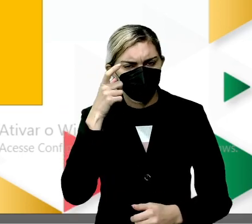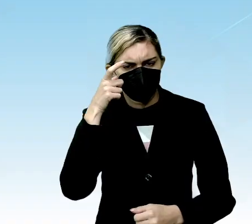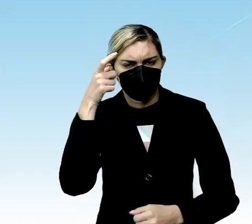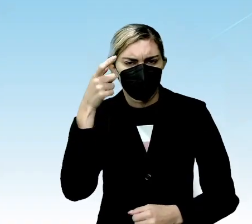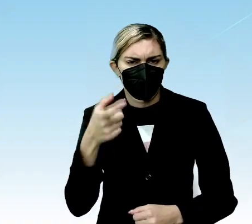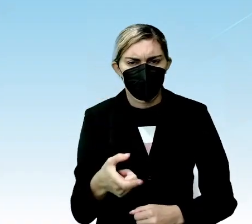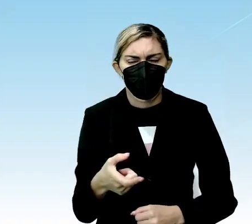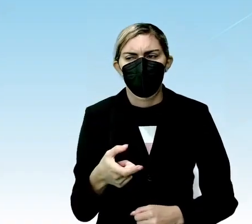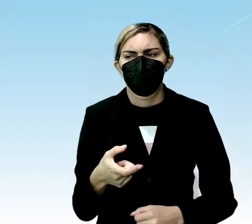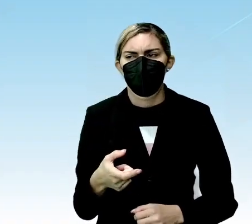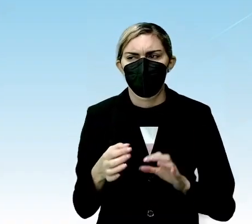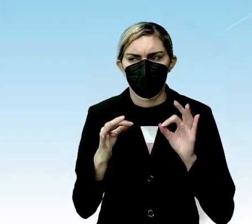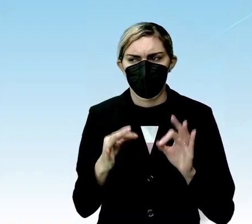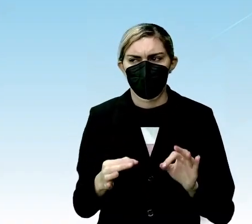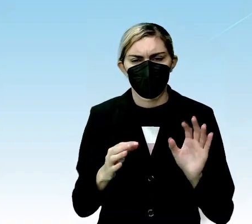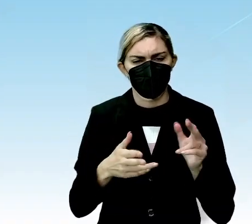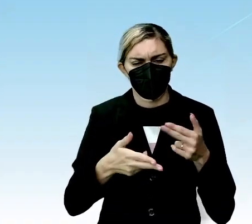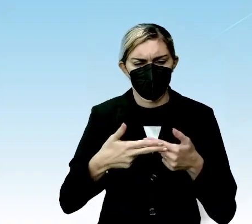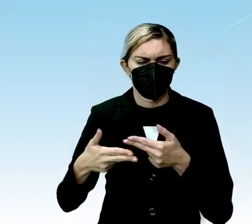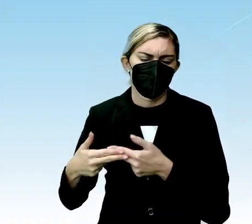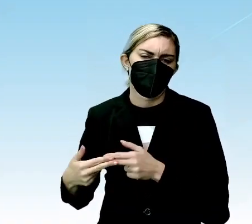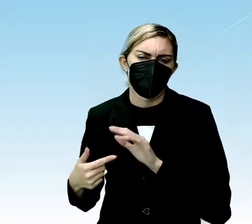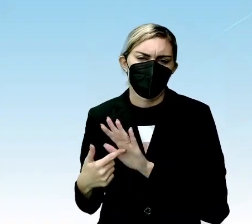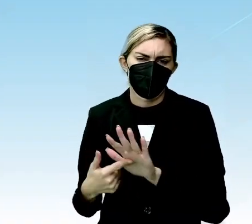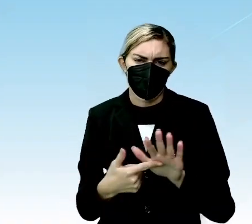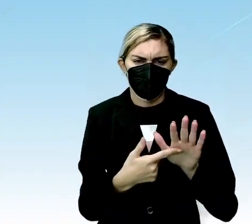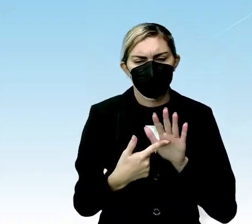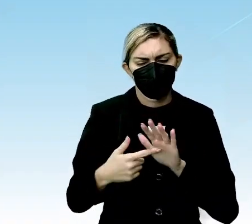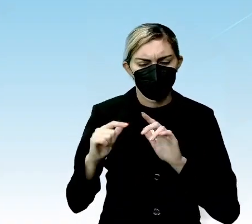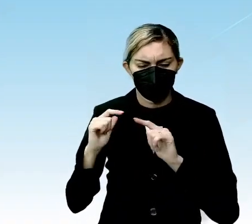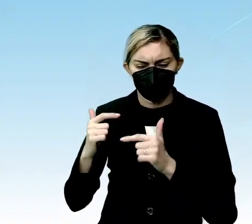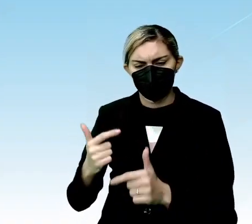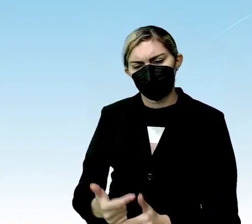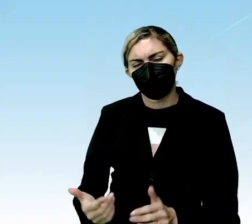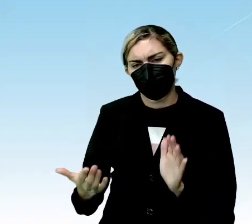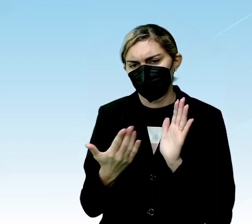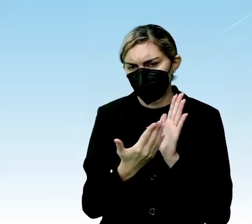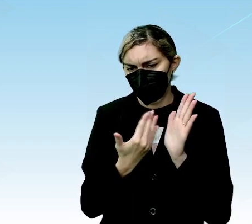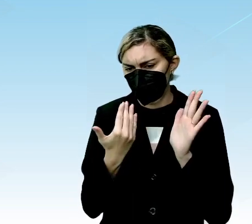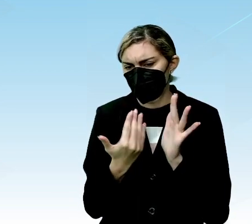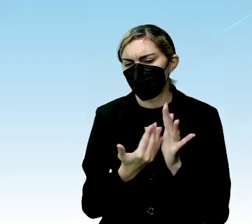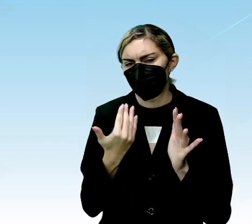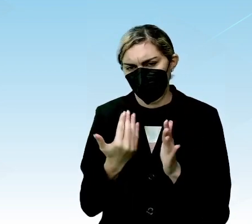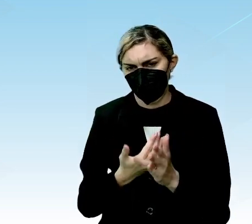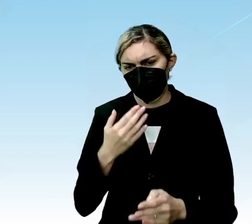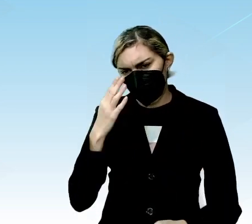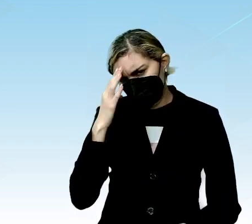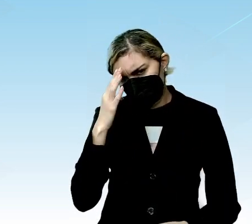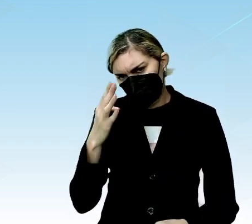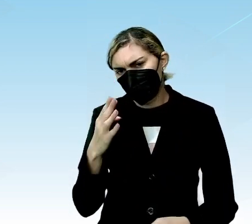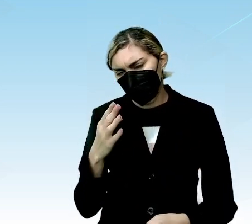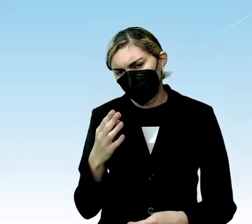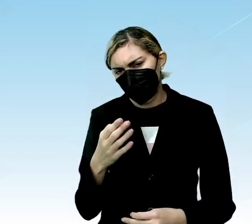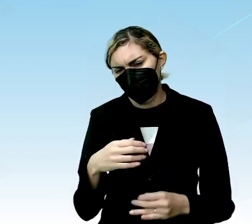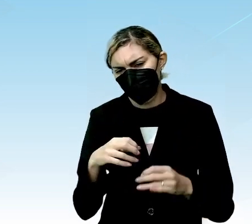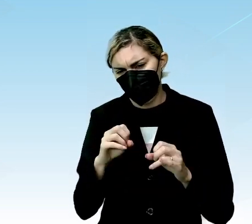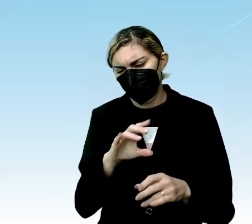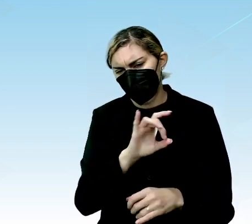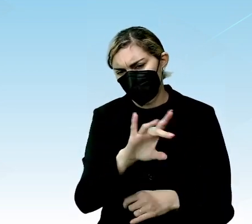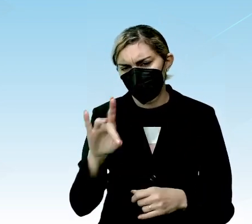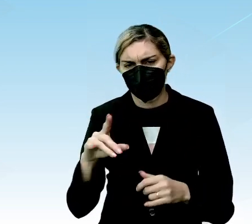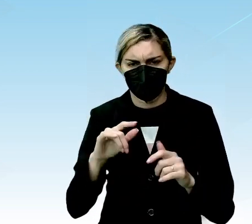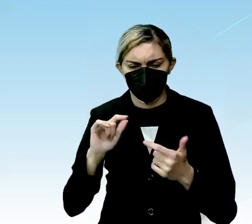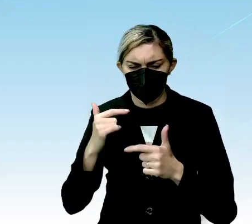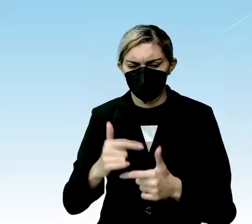interessante, certo, desta série justamente é mostrar a tradição, o livro sagrado, que é o principal livro sagrado de cada